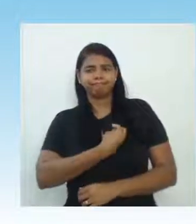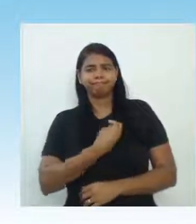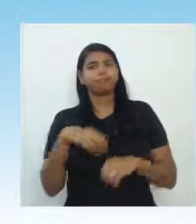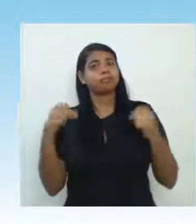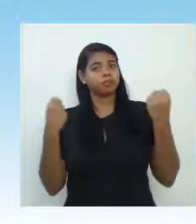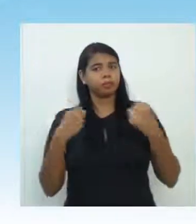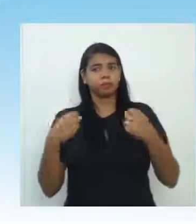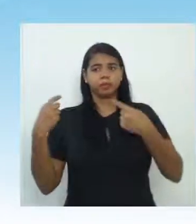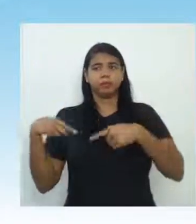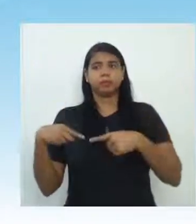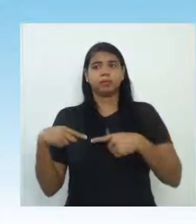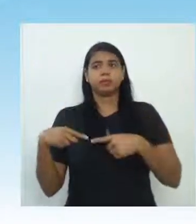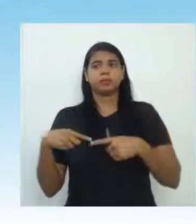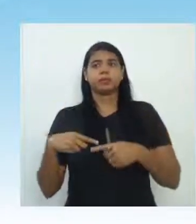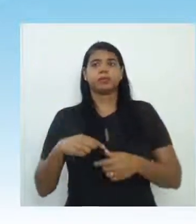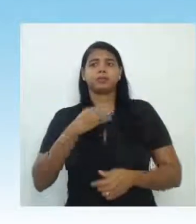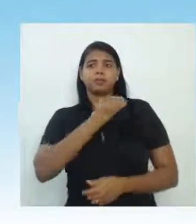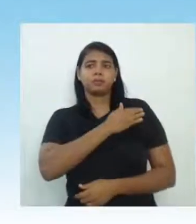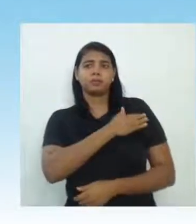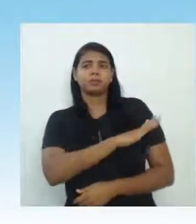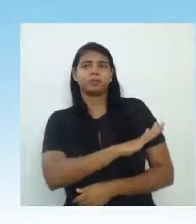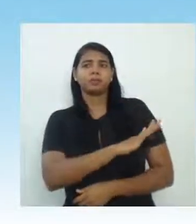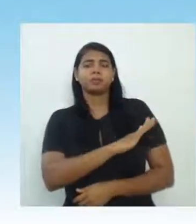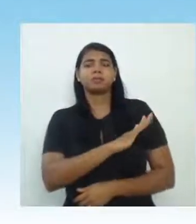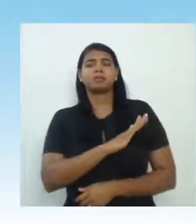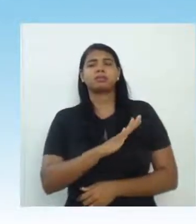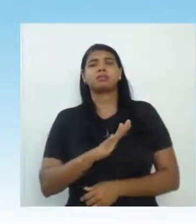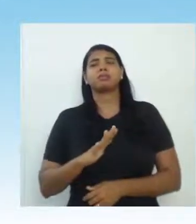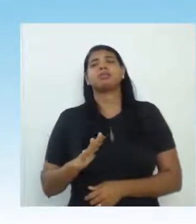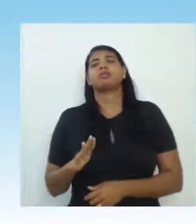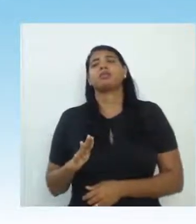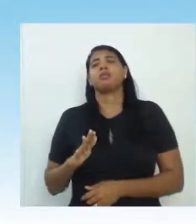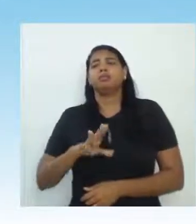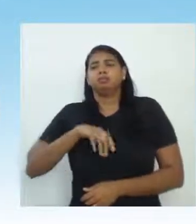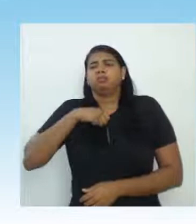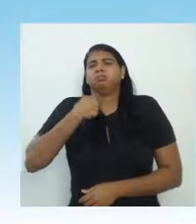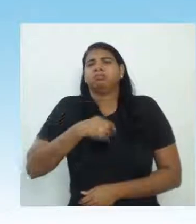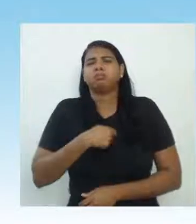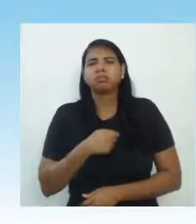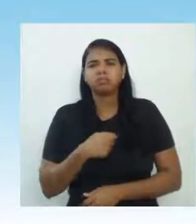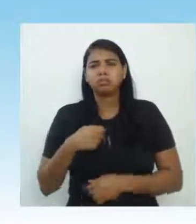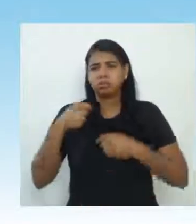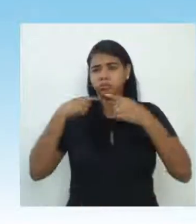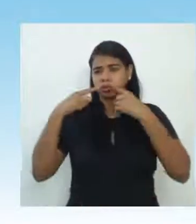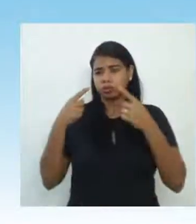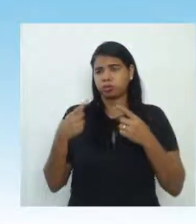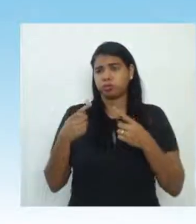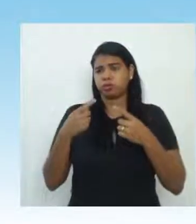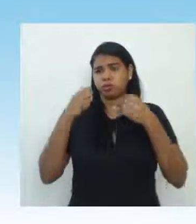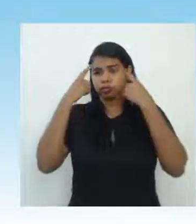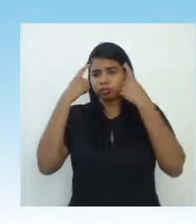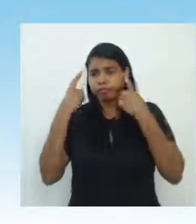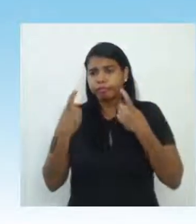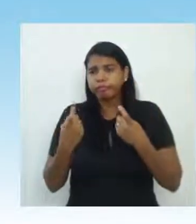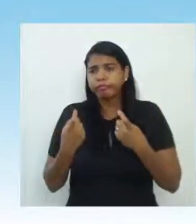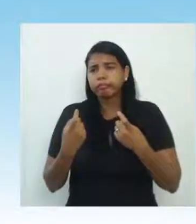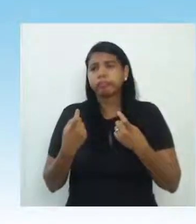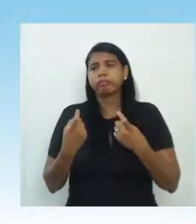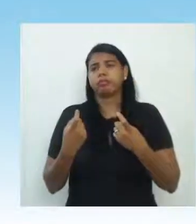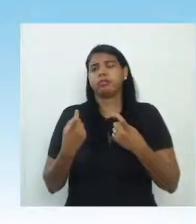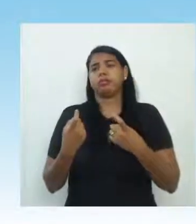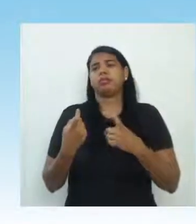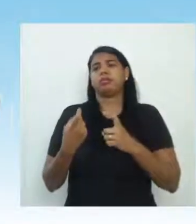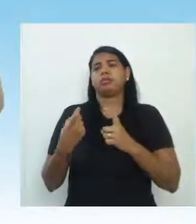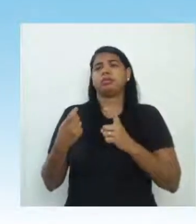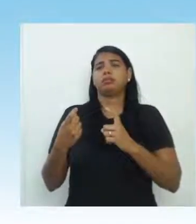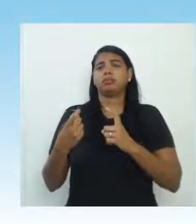essa discriminação, esse ato, né, que pode ser um discurso de ódio, pode ser uma ação violenta, né, xenofóbica,